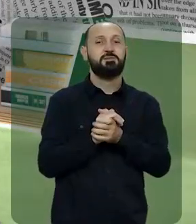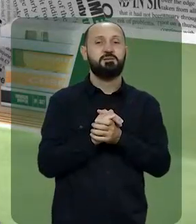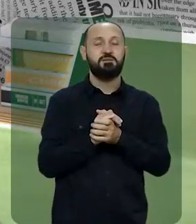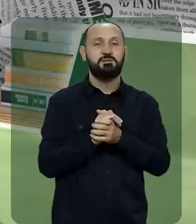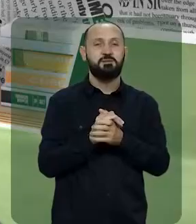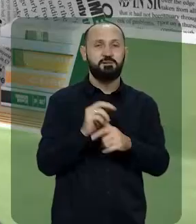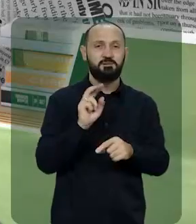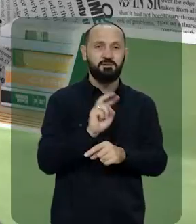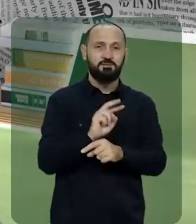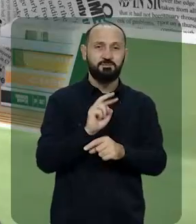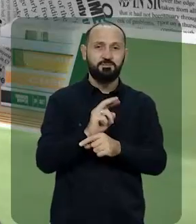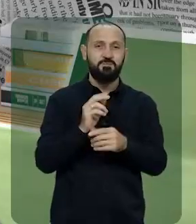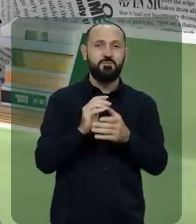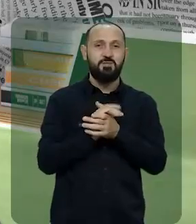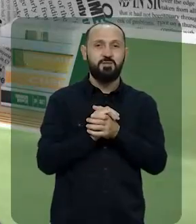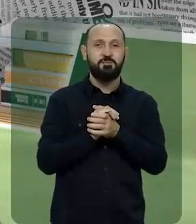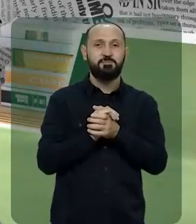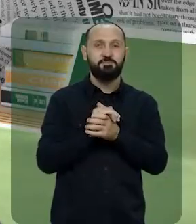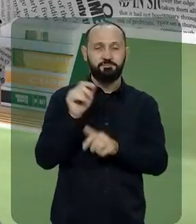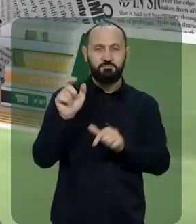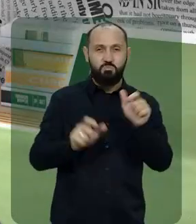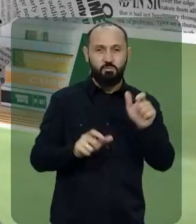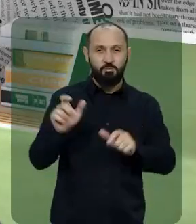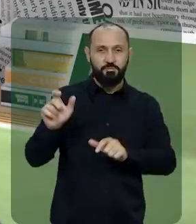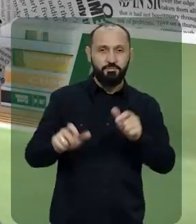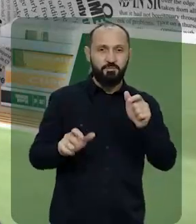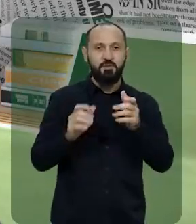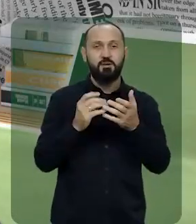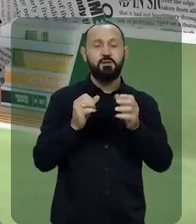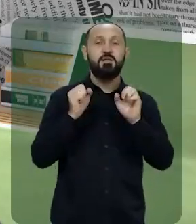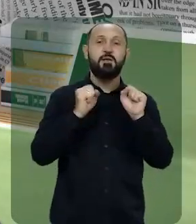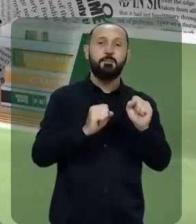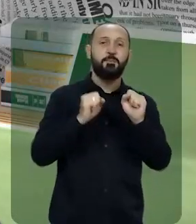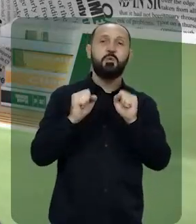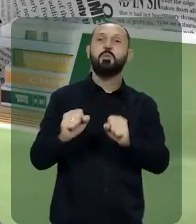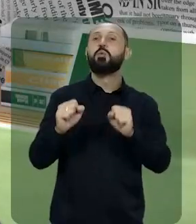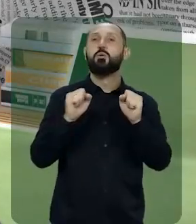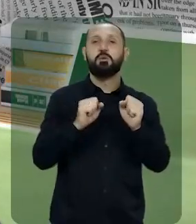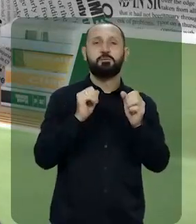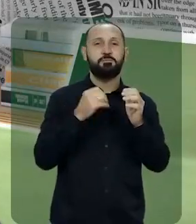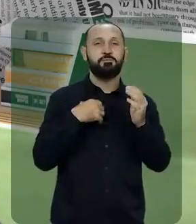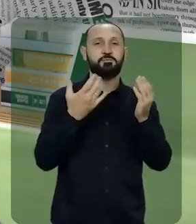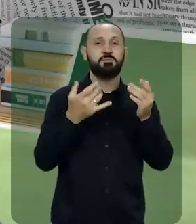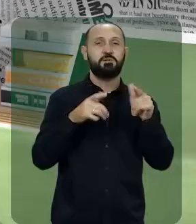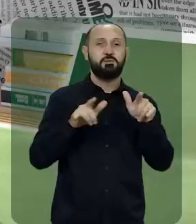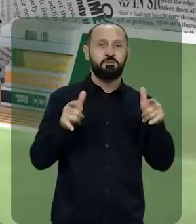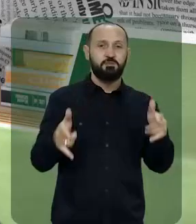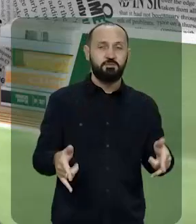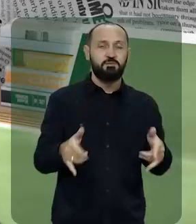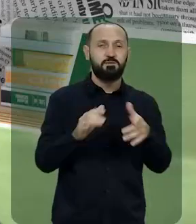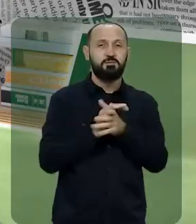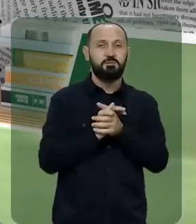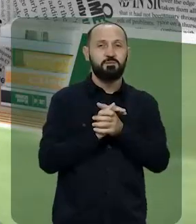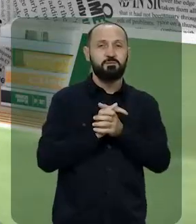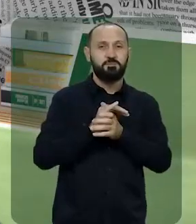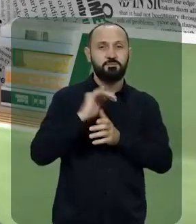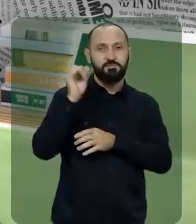pode ser um vizinho e pode ser também o cuidador, né? A pessoa que está ali trabalhando, né, para cuidar